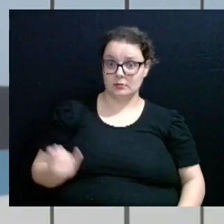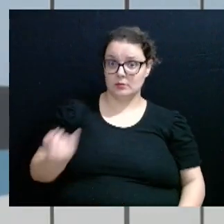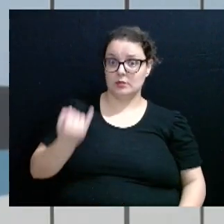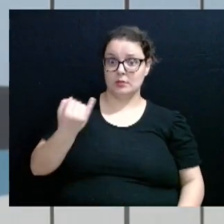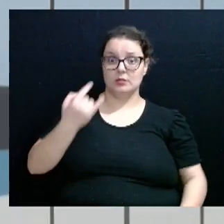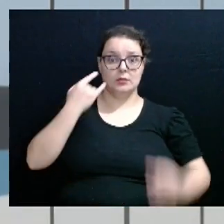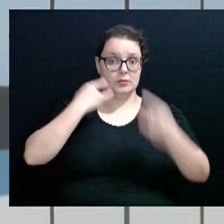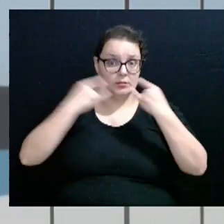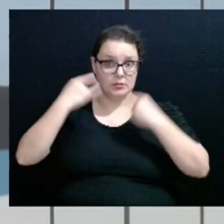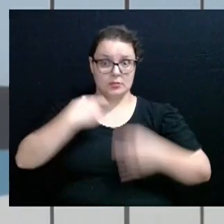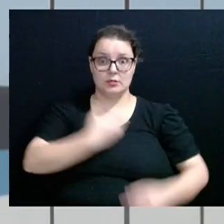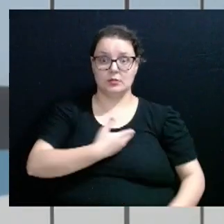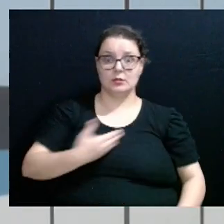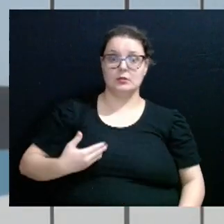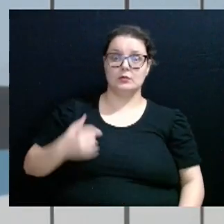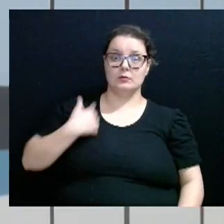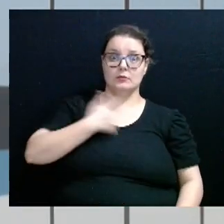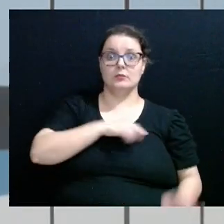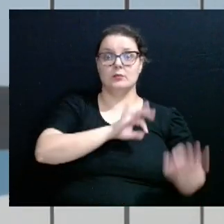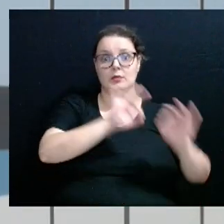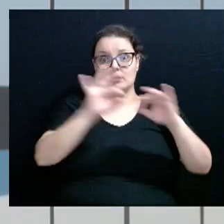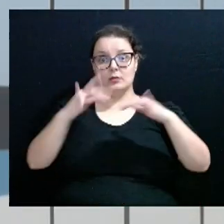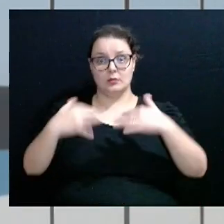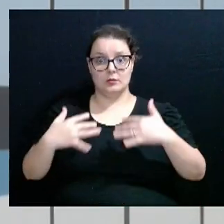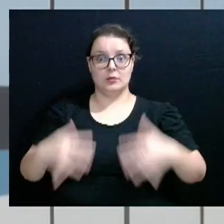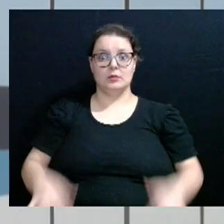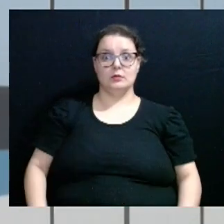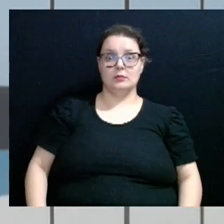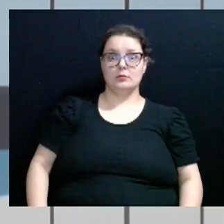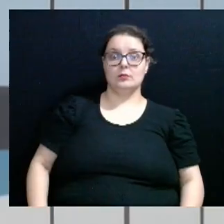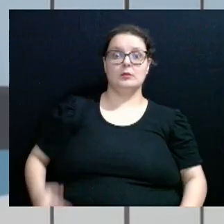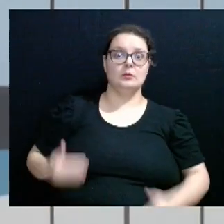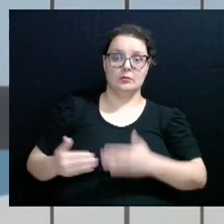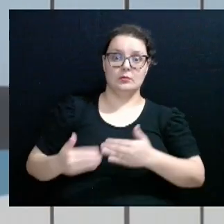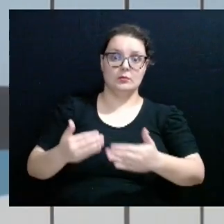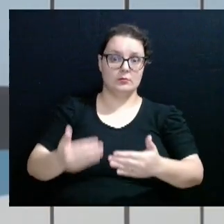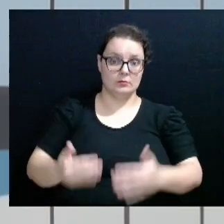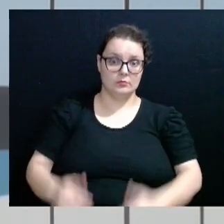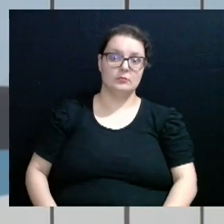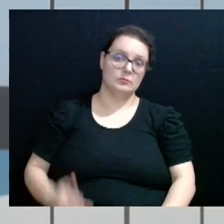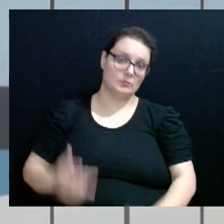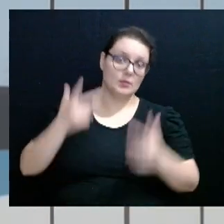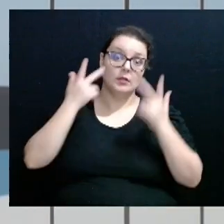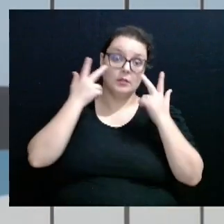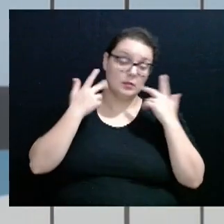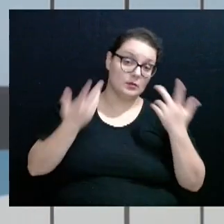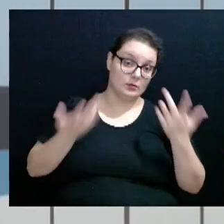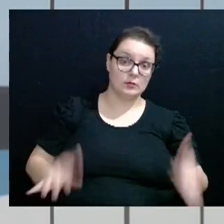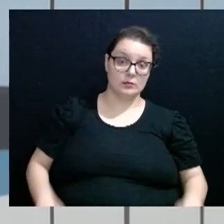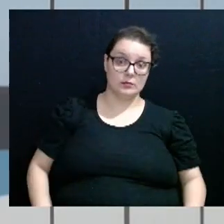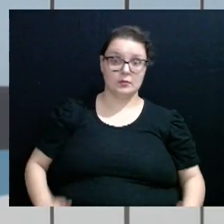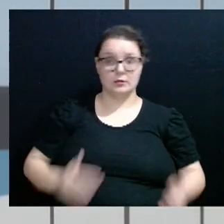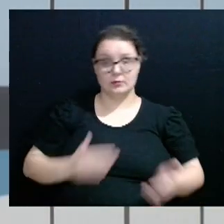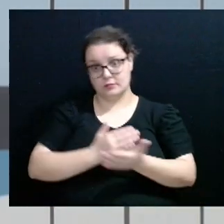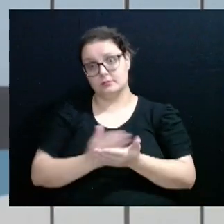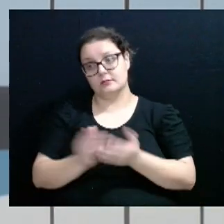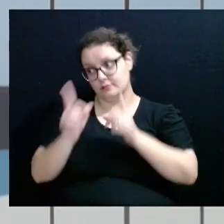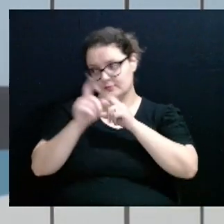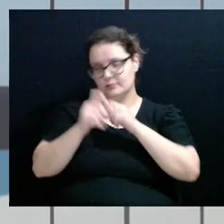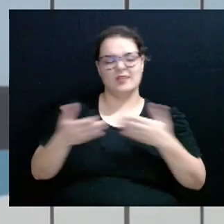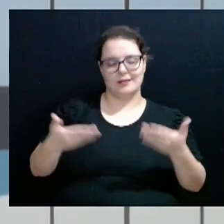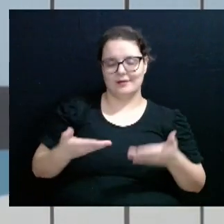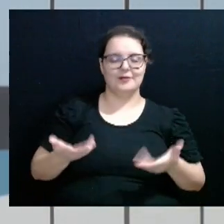nossa audiência. E esse processo ele é muito natural, né? No começo ele é difícil, mas agora ele já é natural.